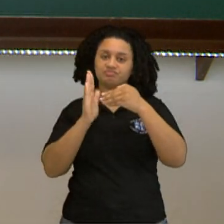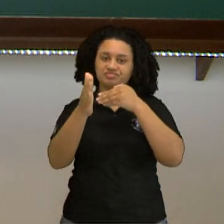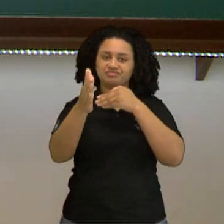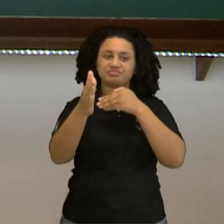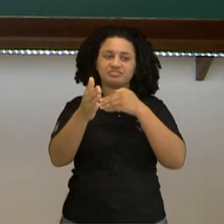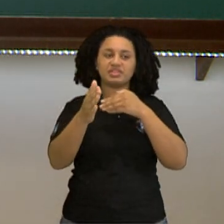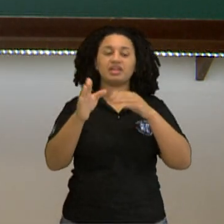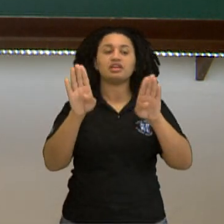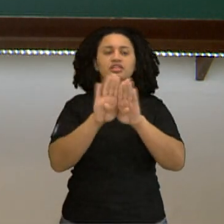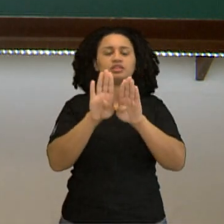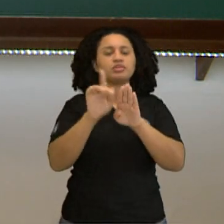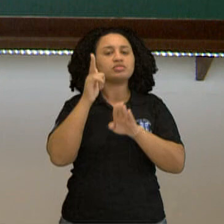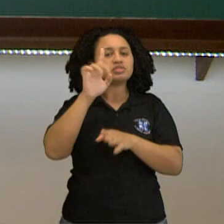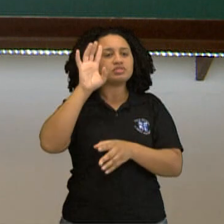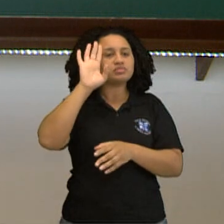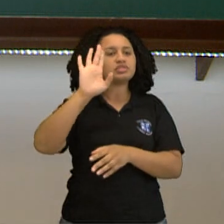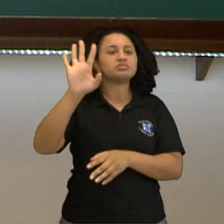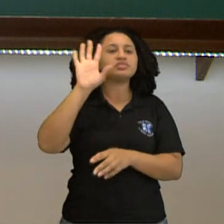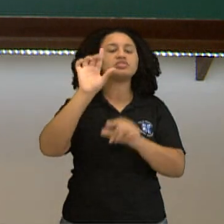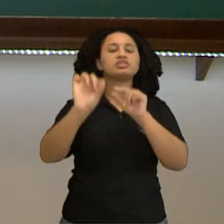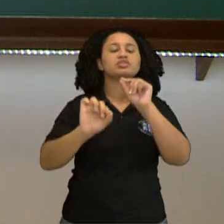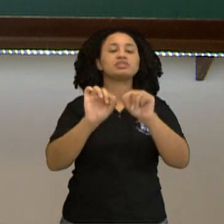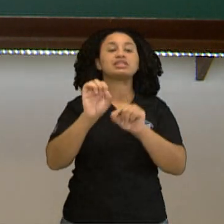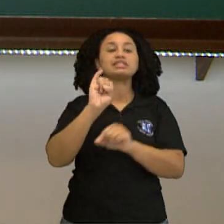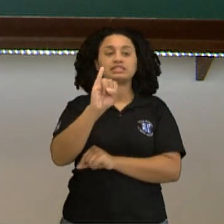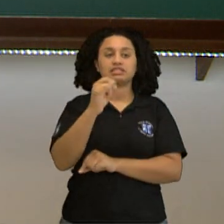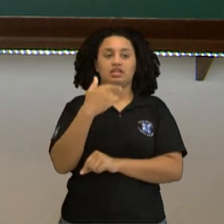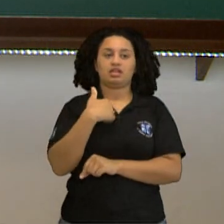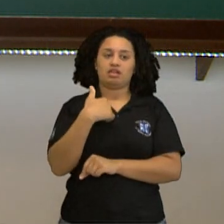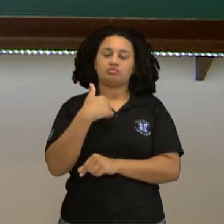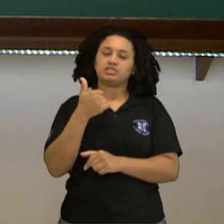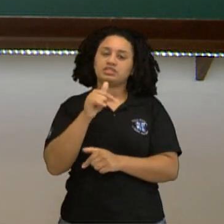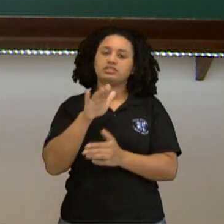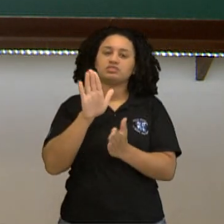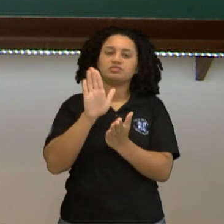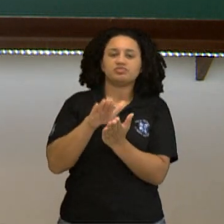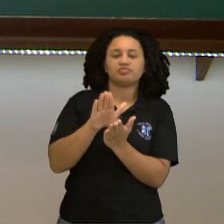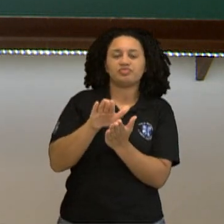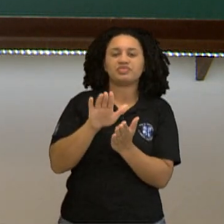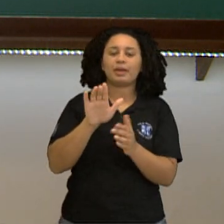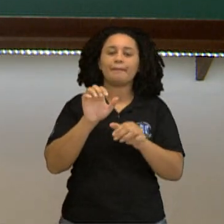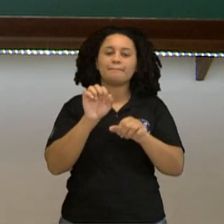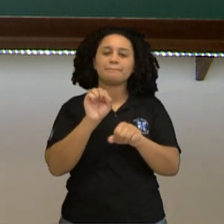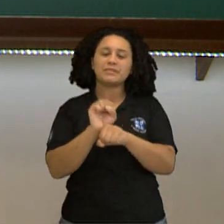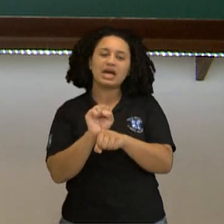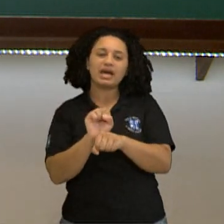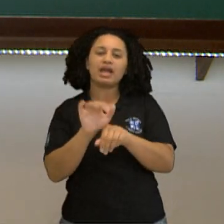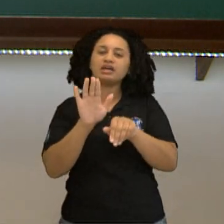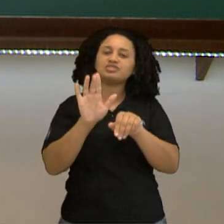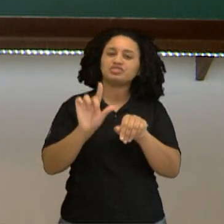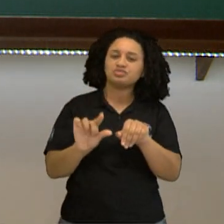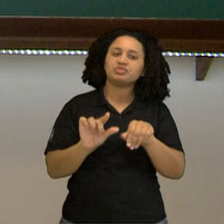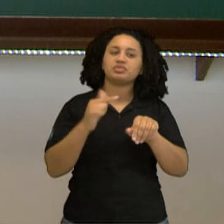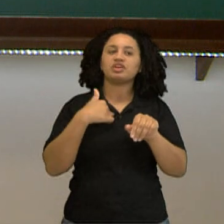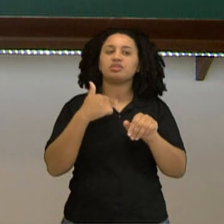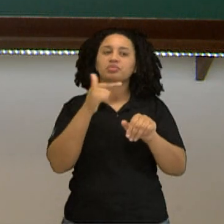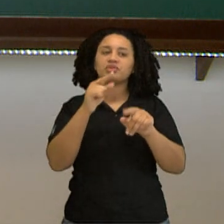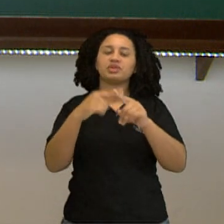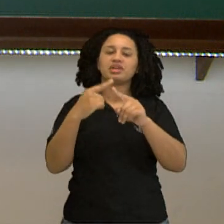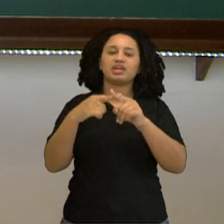também podemos imaginar o seguinte, se eu, por exemplo, ter que pisar no freio para poder passar lá pelo posto da